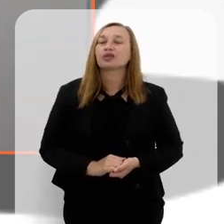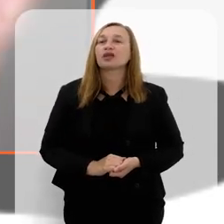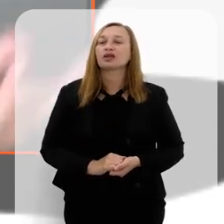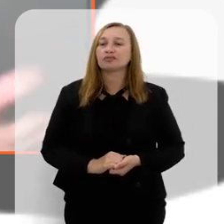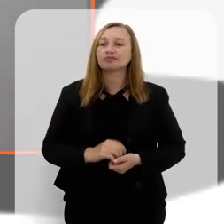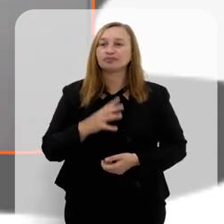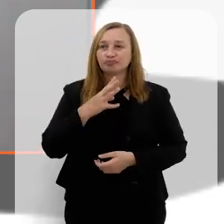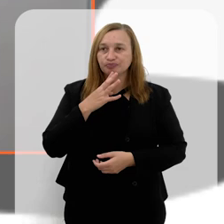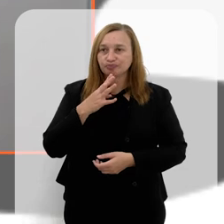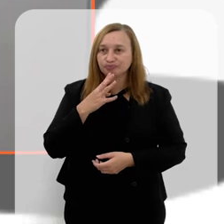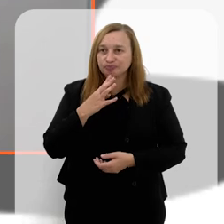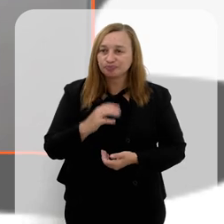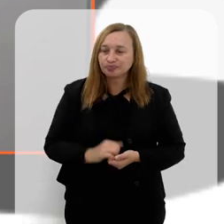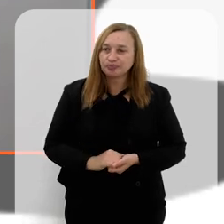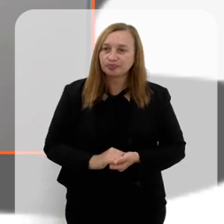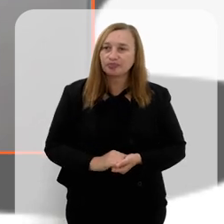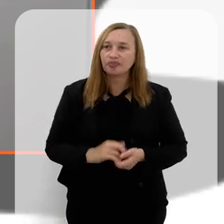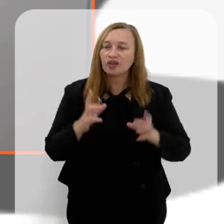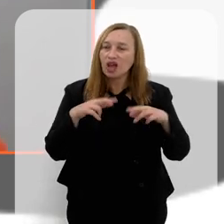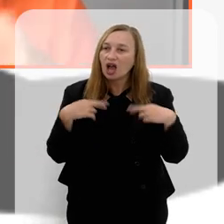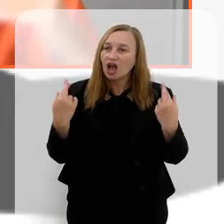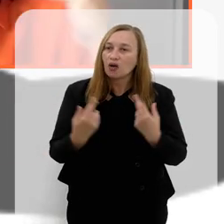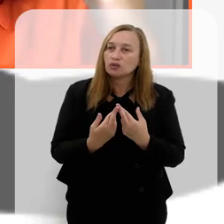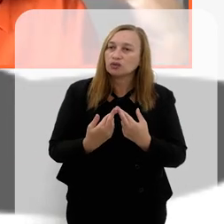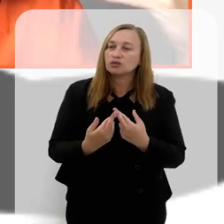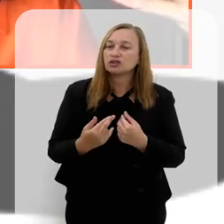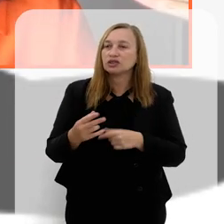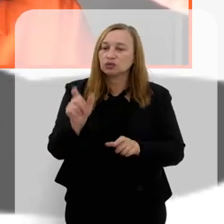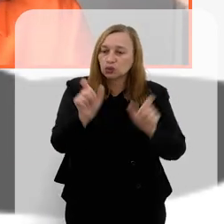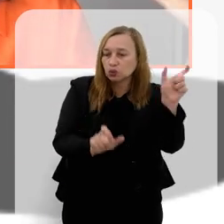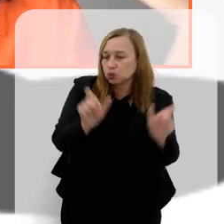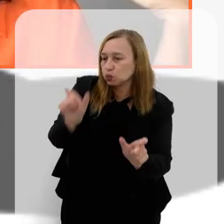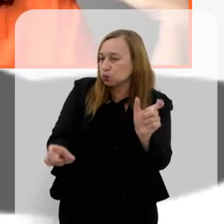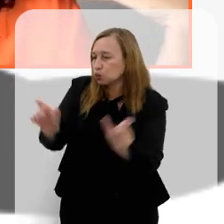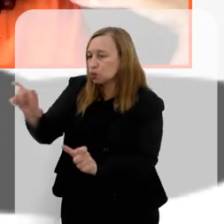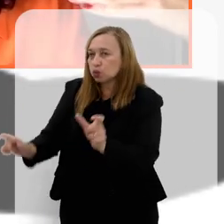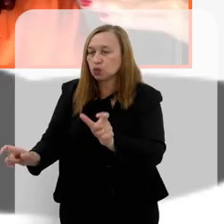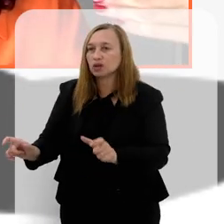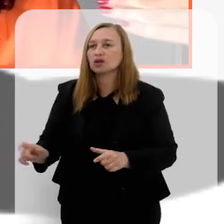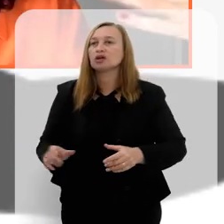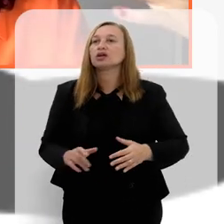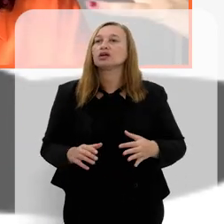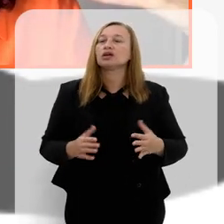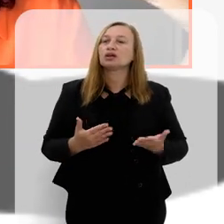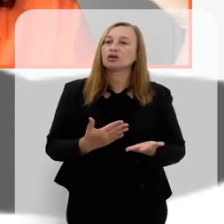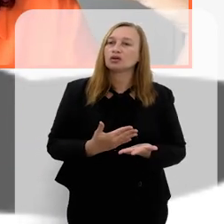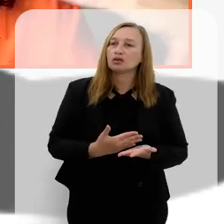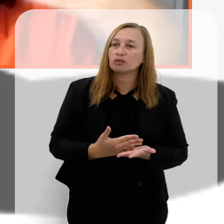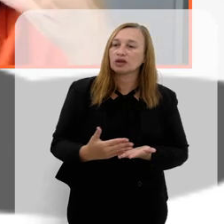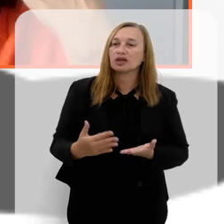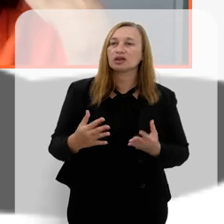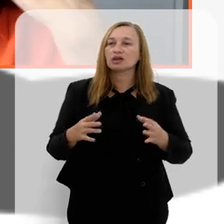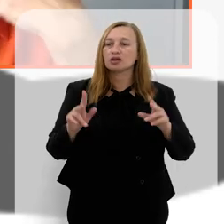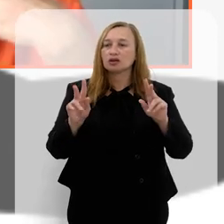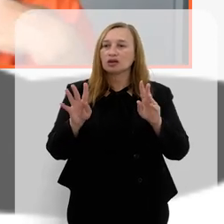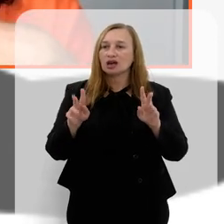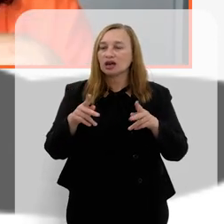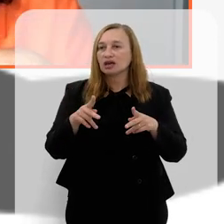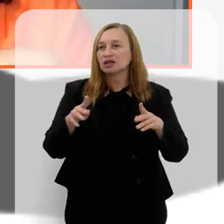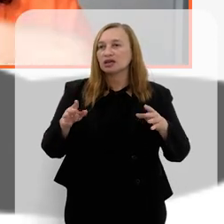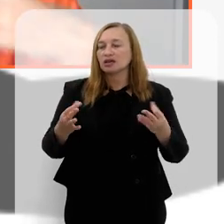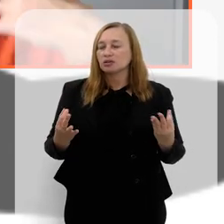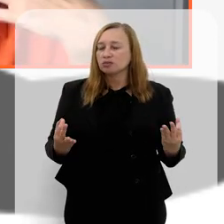gente reúne as crianças, começa com essa atenção plena para as crianças se voltarem